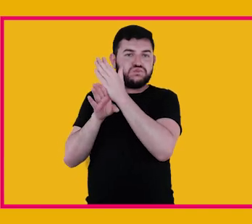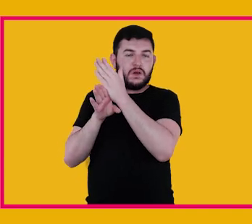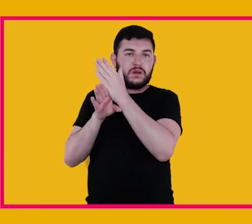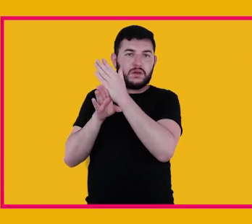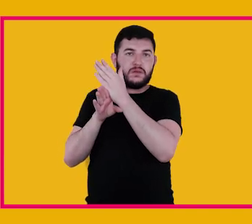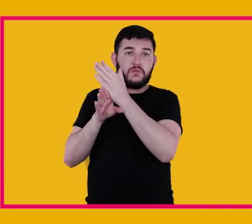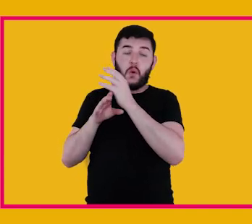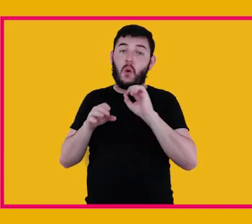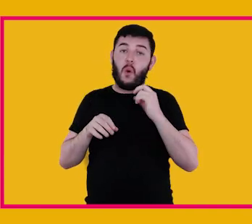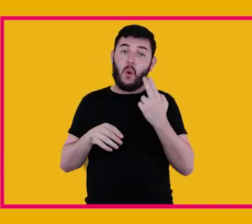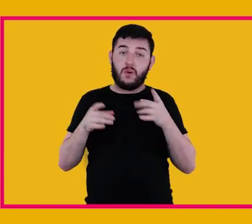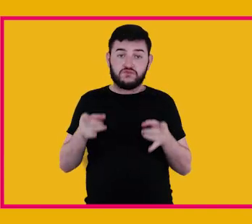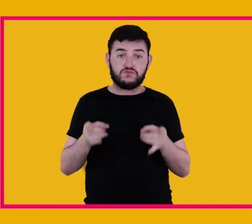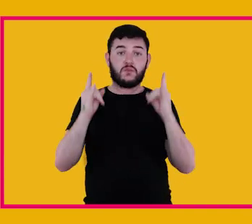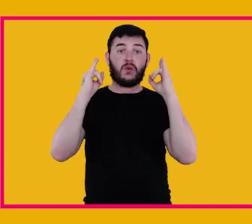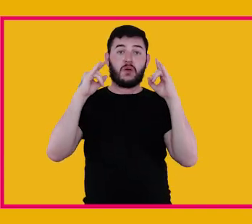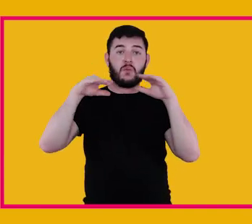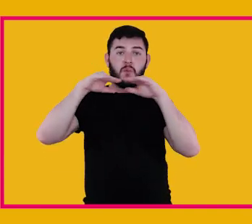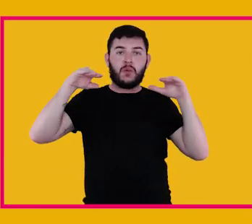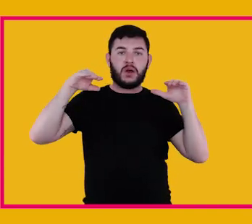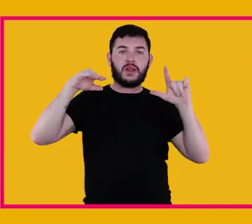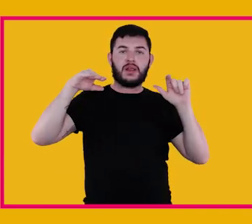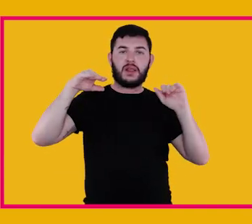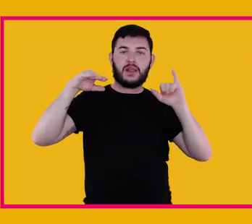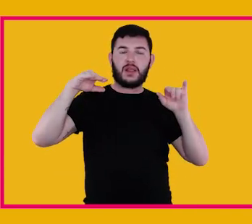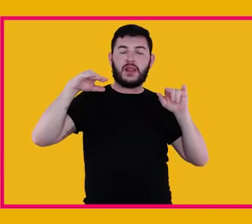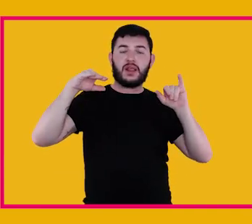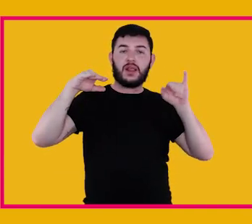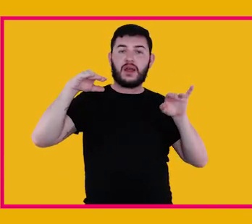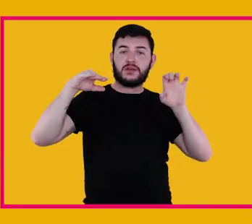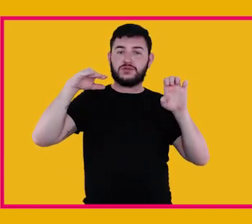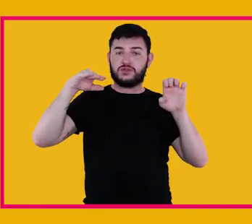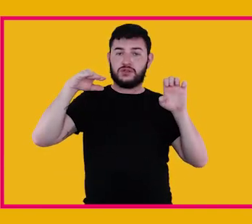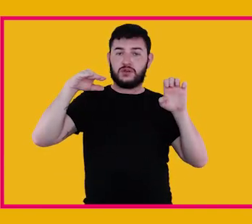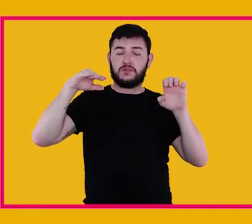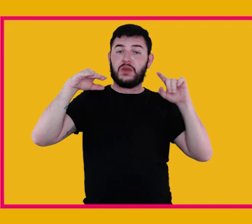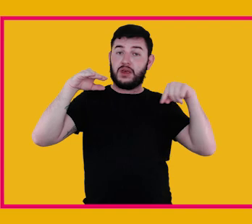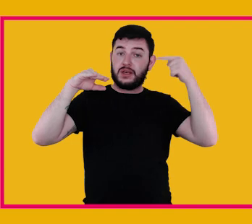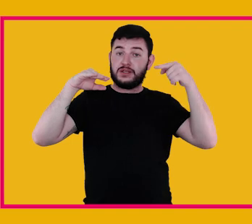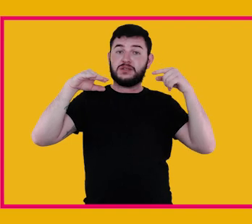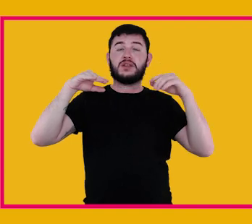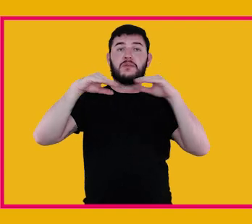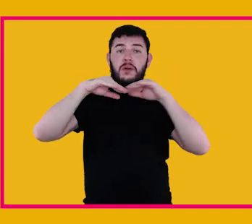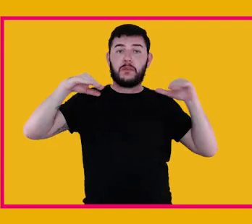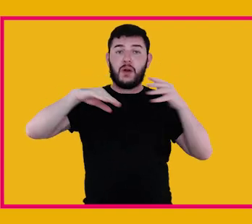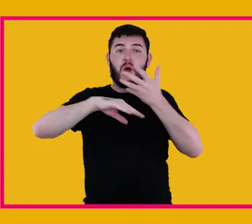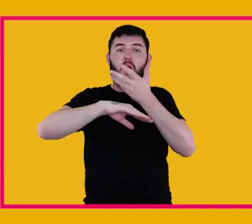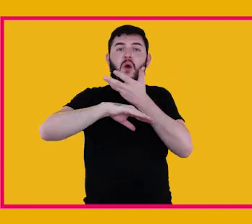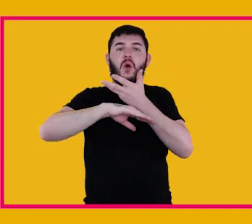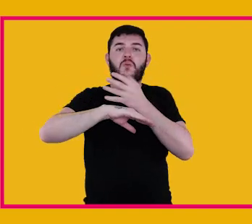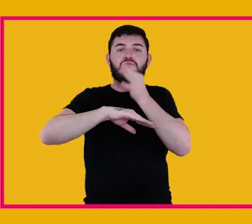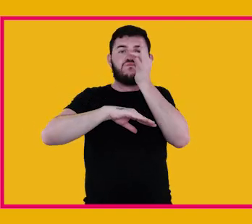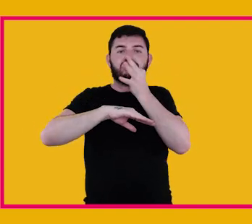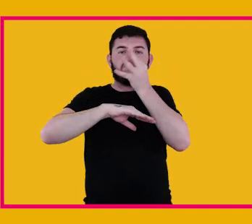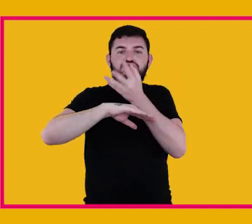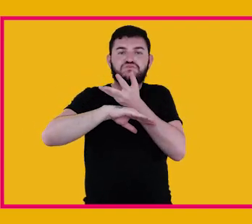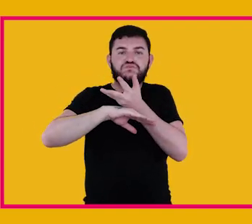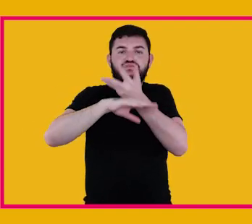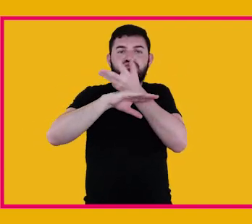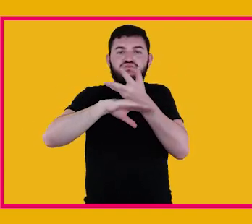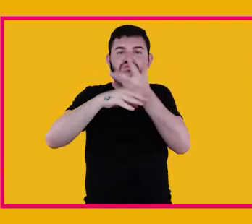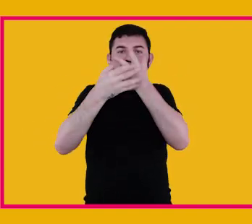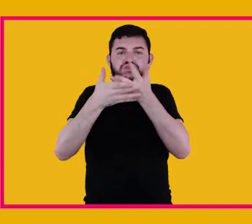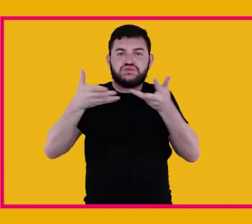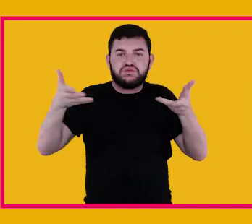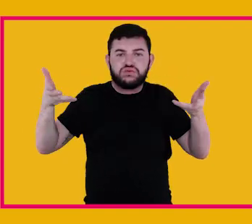própria cobertura, que também é composta por uma laje de concreto seguida por uma cobertura jardinada, o que desacelera as trocas de energia térmica